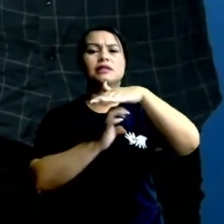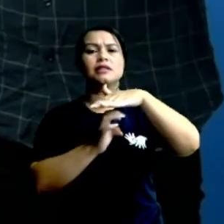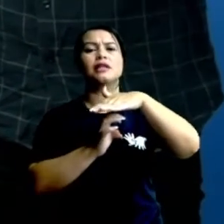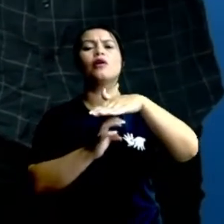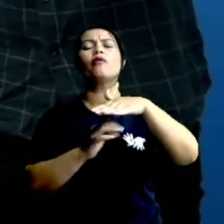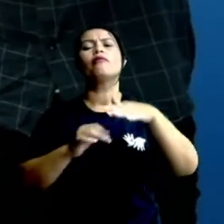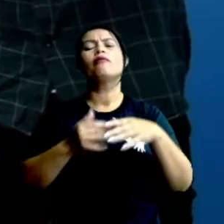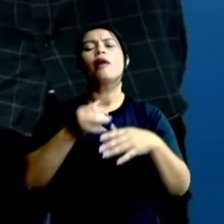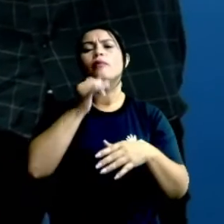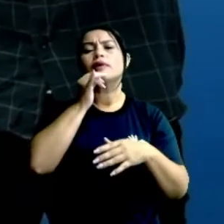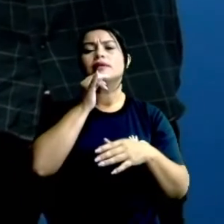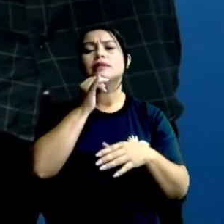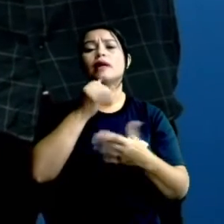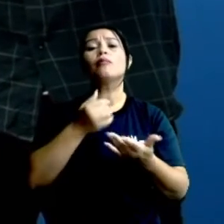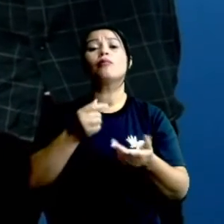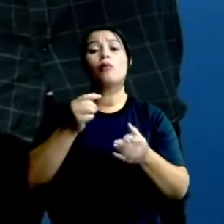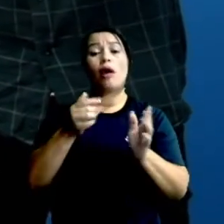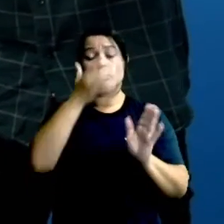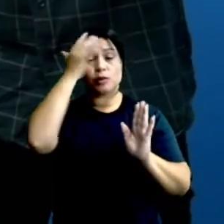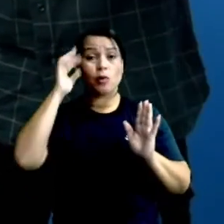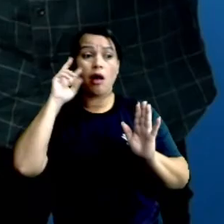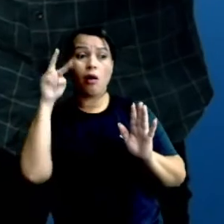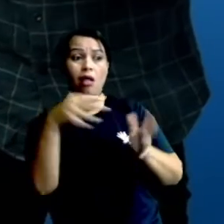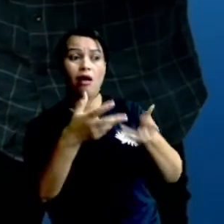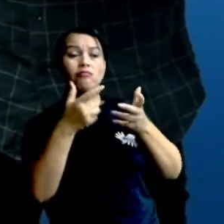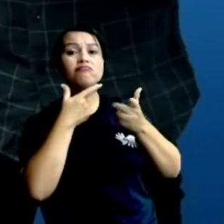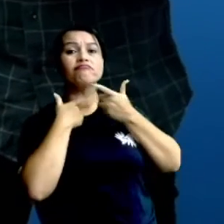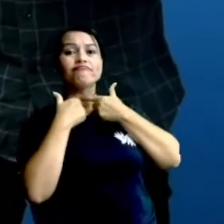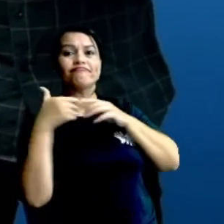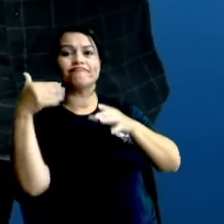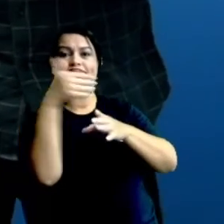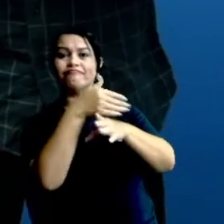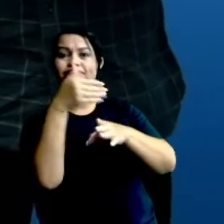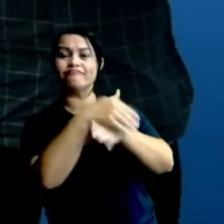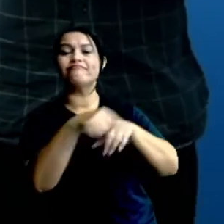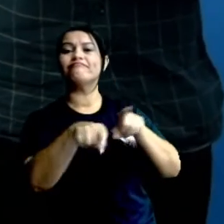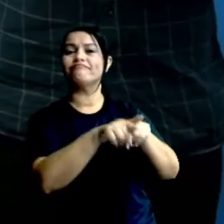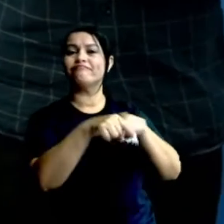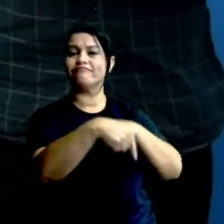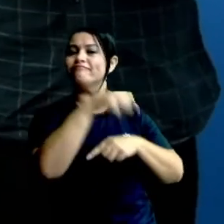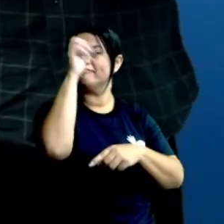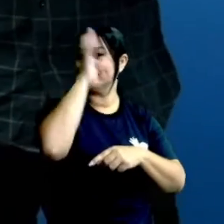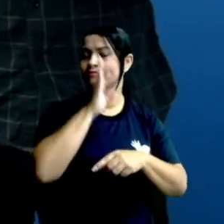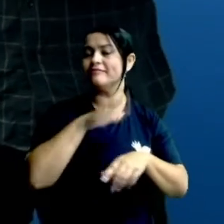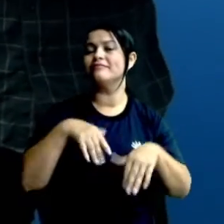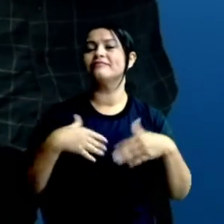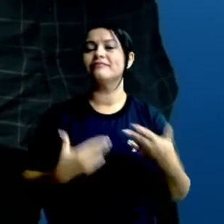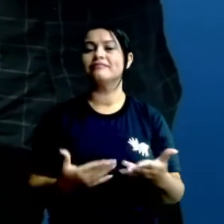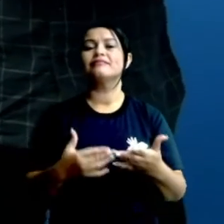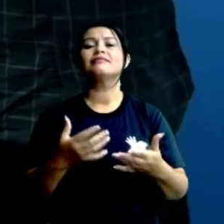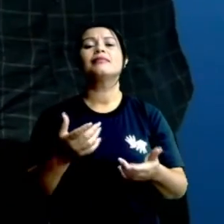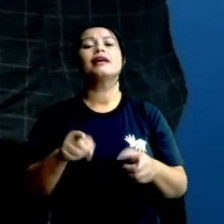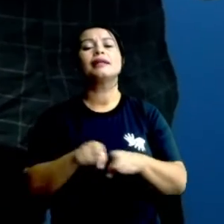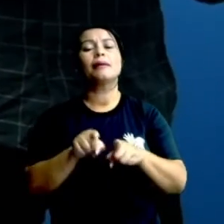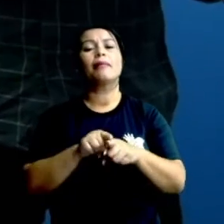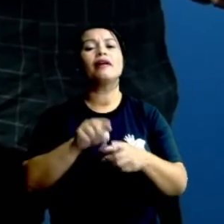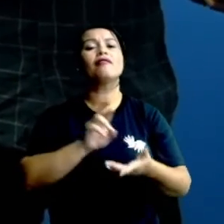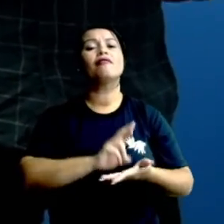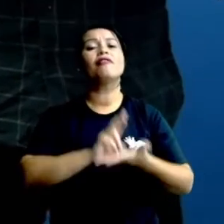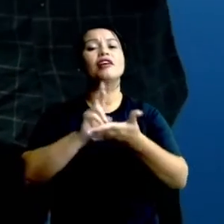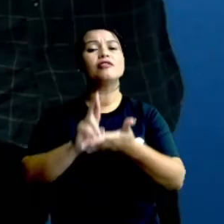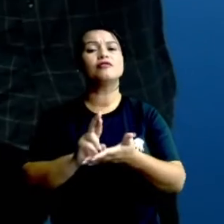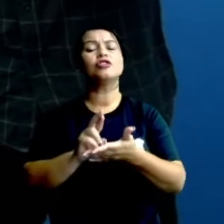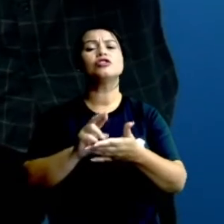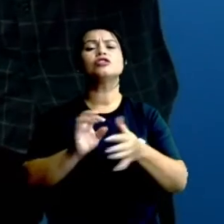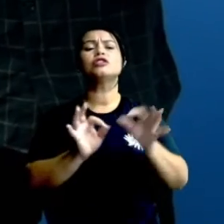investimentos estrangeiros, vai fazer com que se torne mais fácil a chegada de grandes empresas aqui ao nosso país e também vai investir na